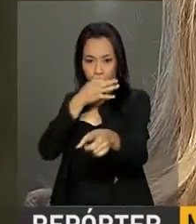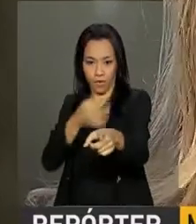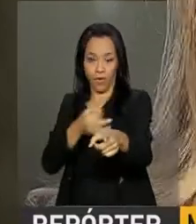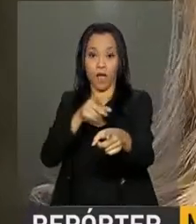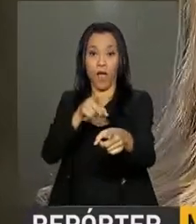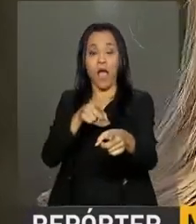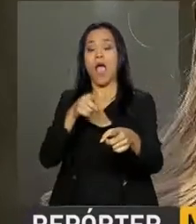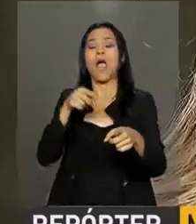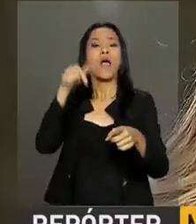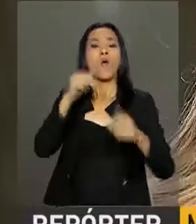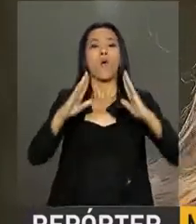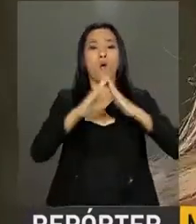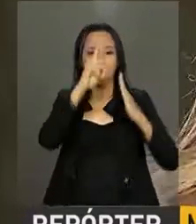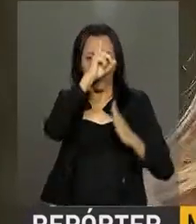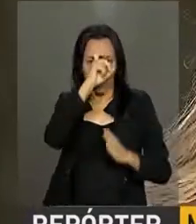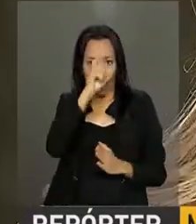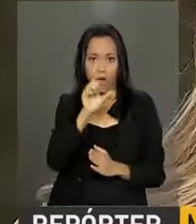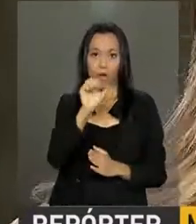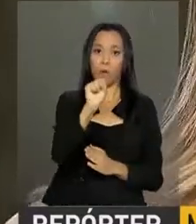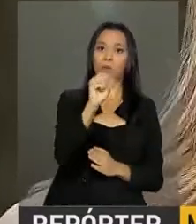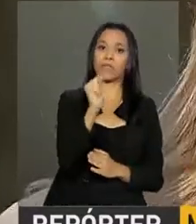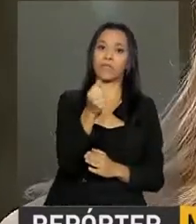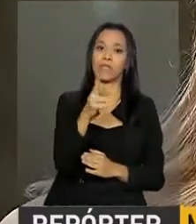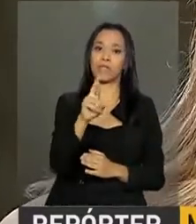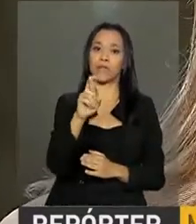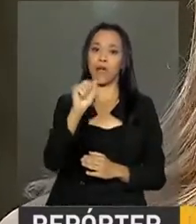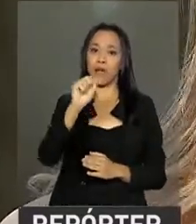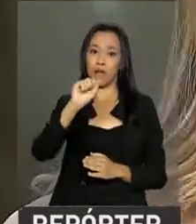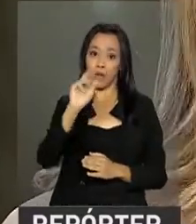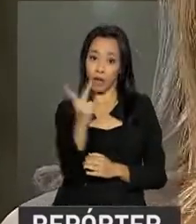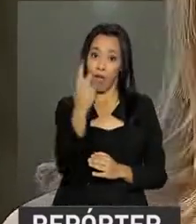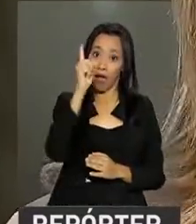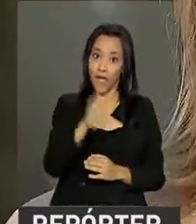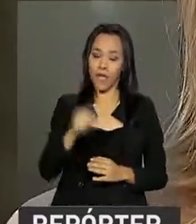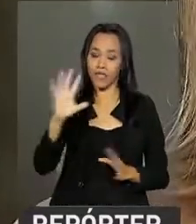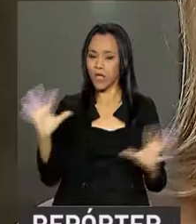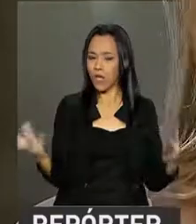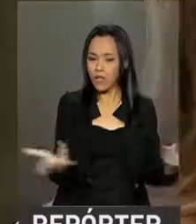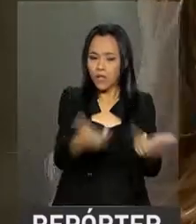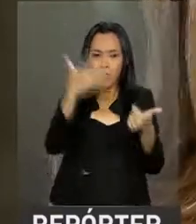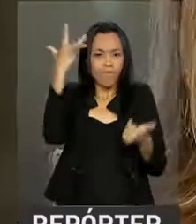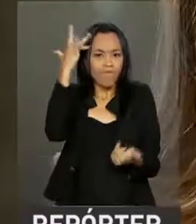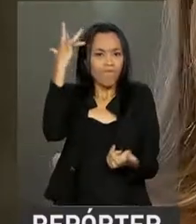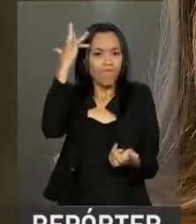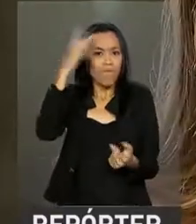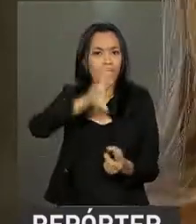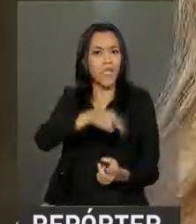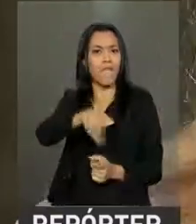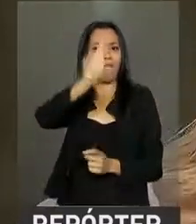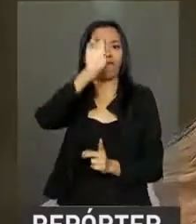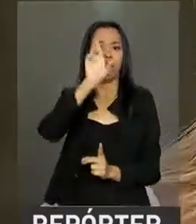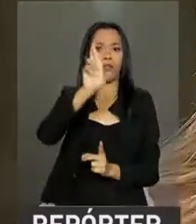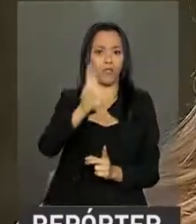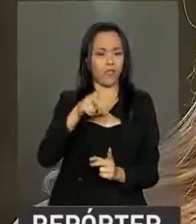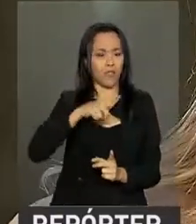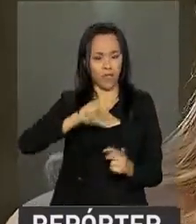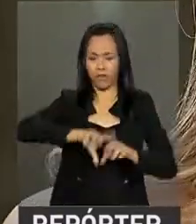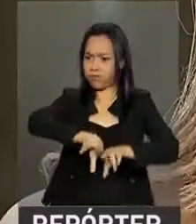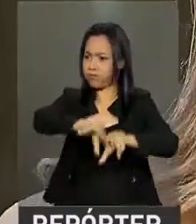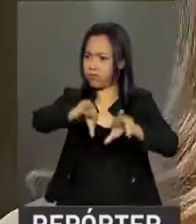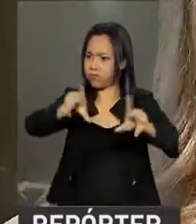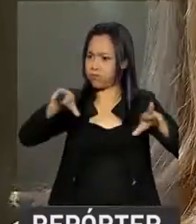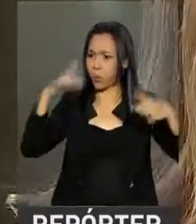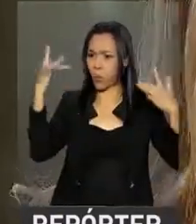uma instituição de excelência e referência e possui um centro muito moderno de reabilitação